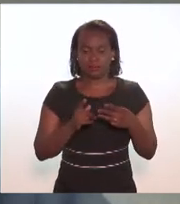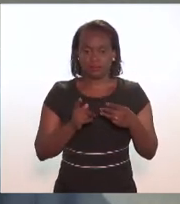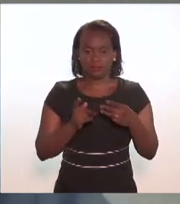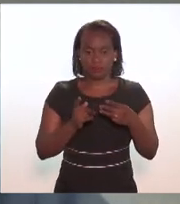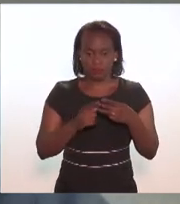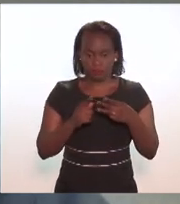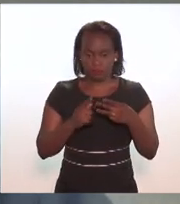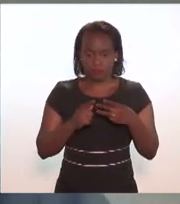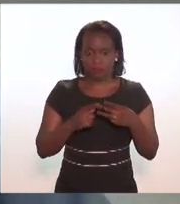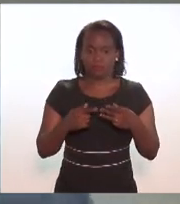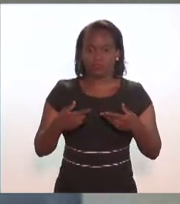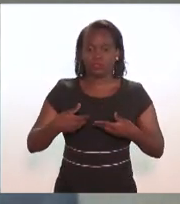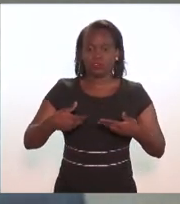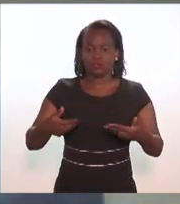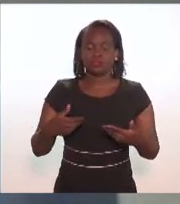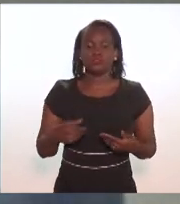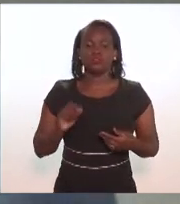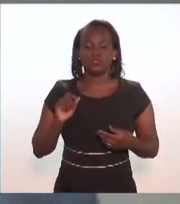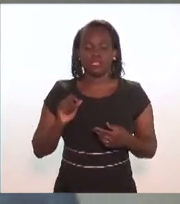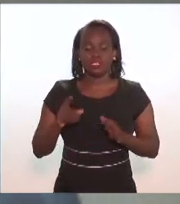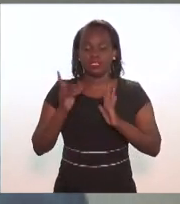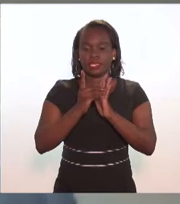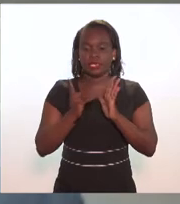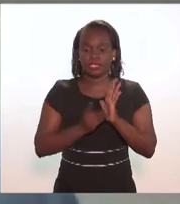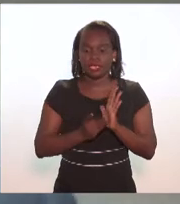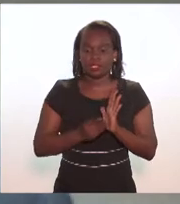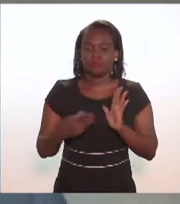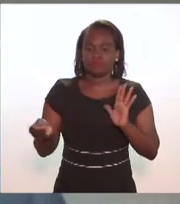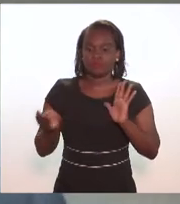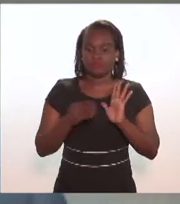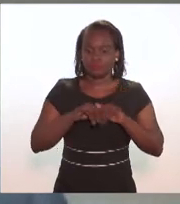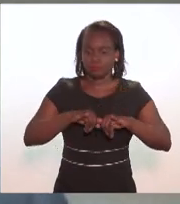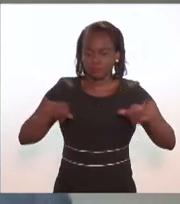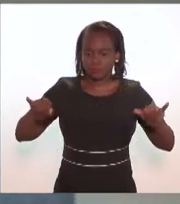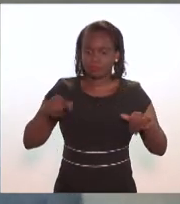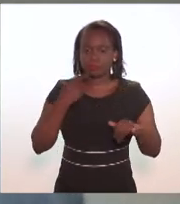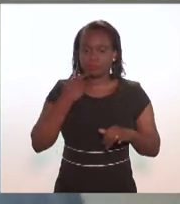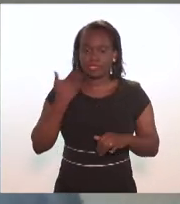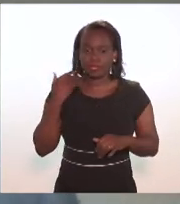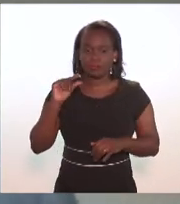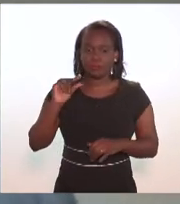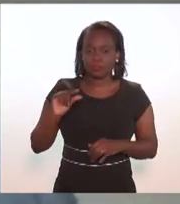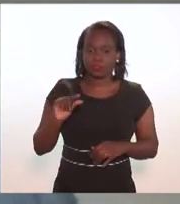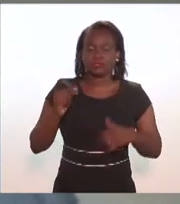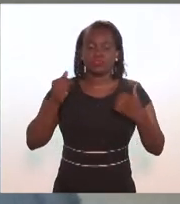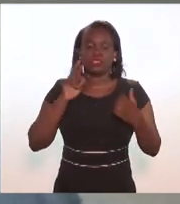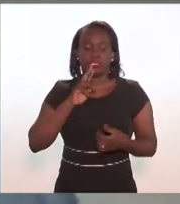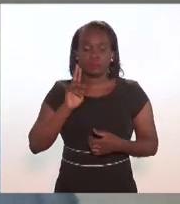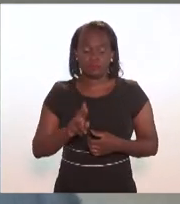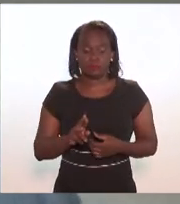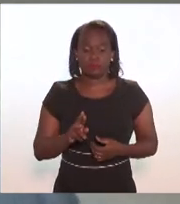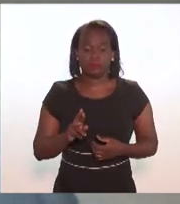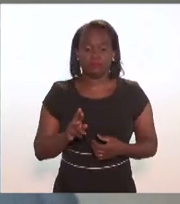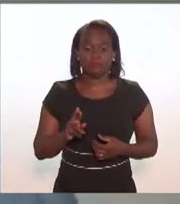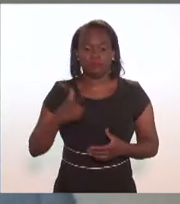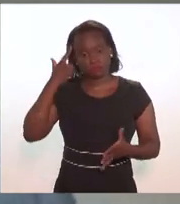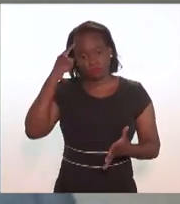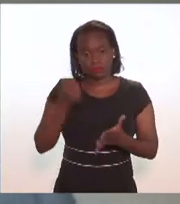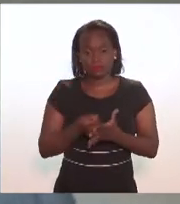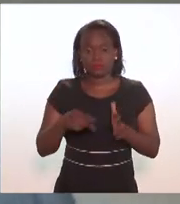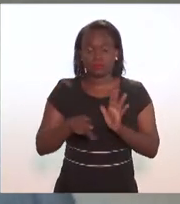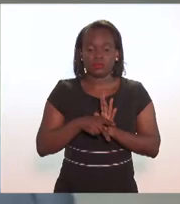segundo item de convocação, que foi o decreto publicado recentemente, respondendo a uma decisão